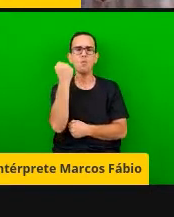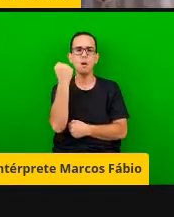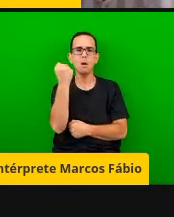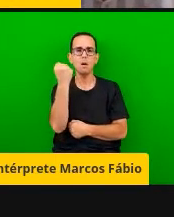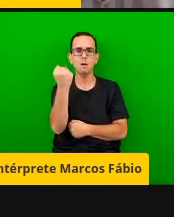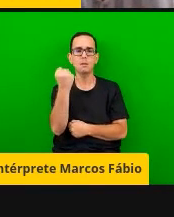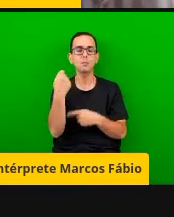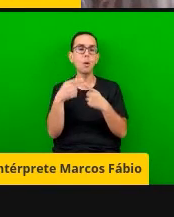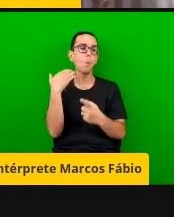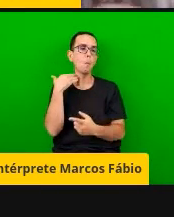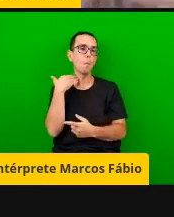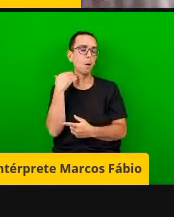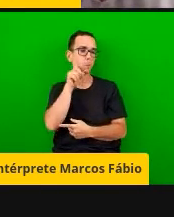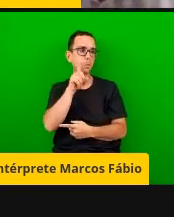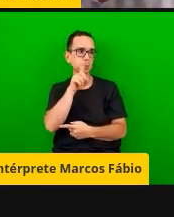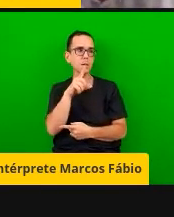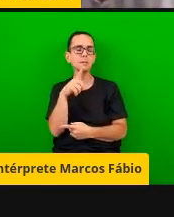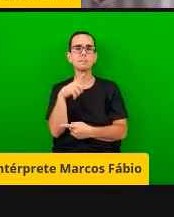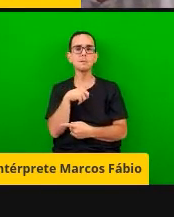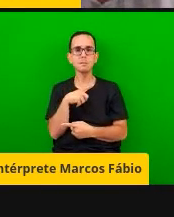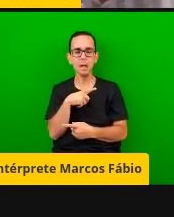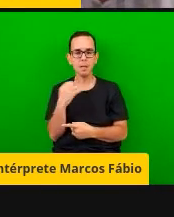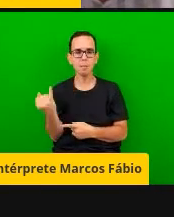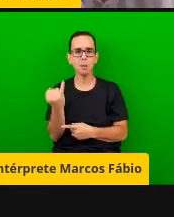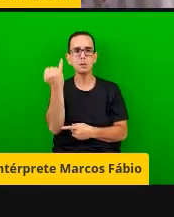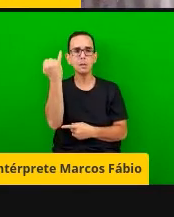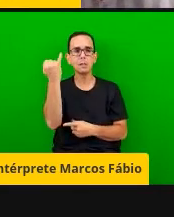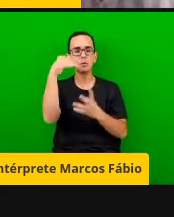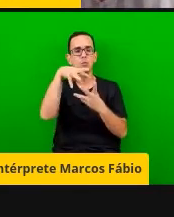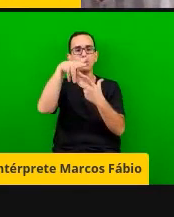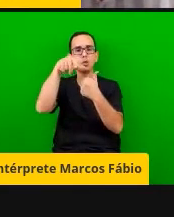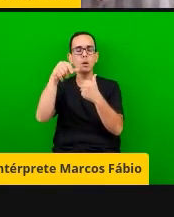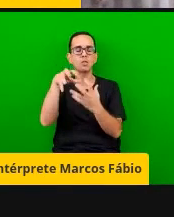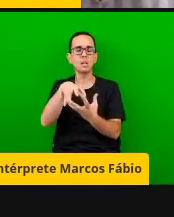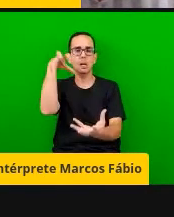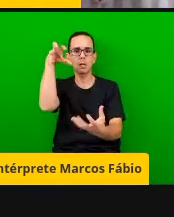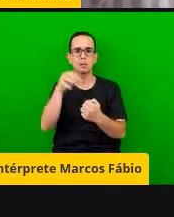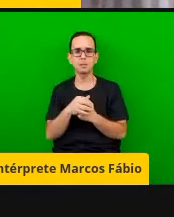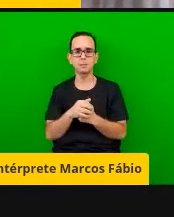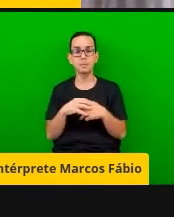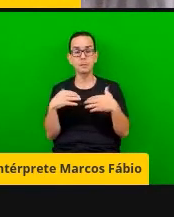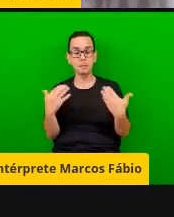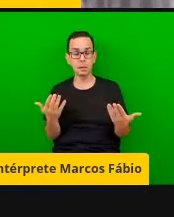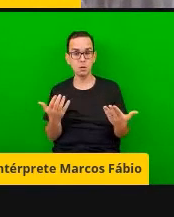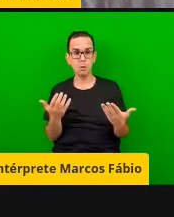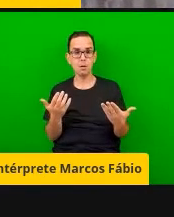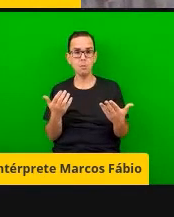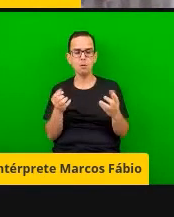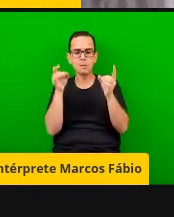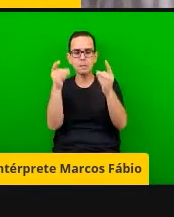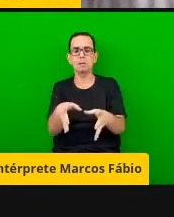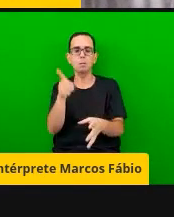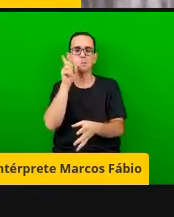Central americano vai ganhar uma importância mundial gigantesca. Então, Bretton Woods, a saída dos Estados Unidos de Bretton Woods